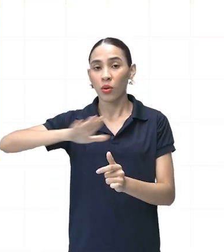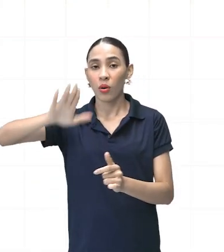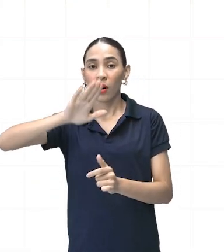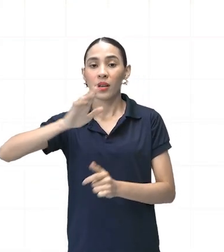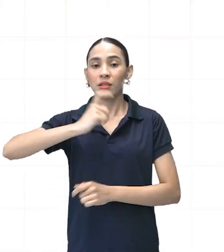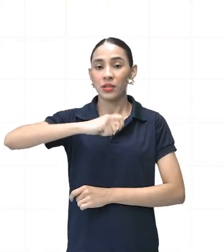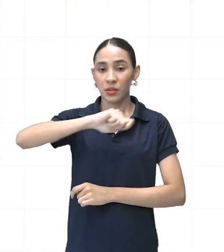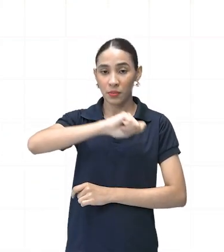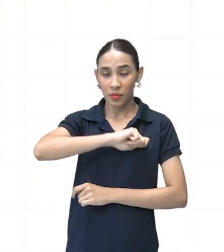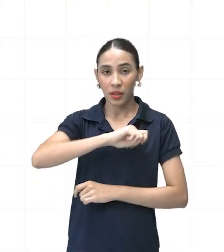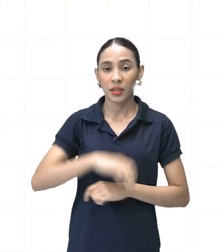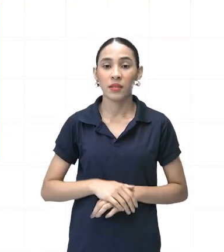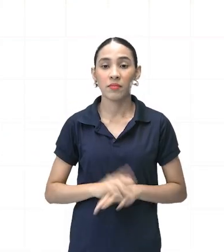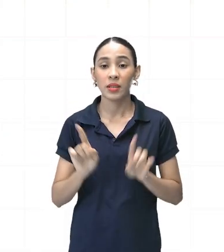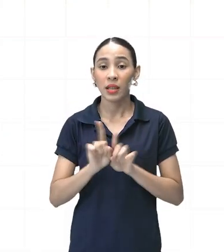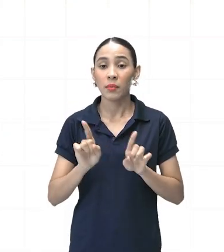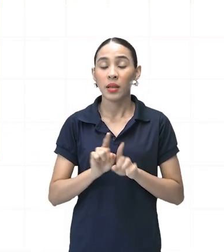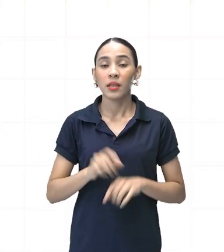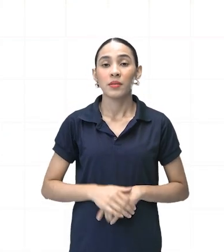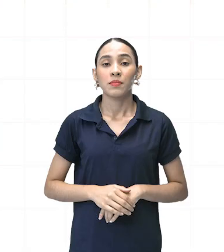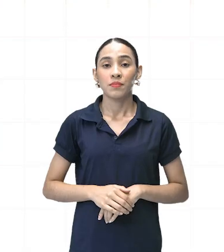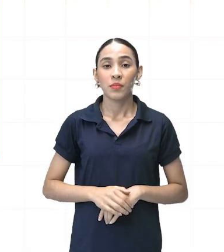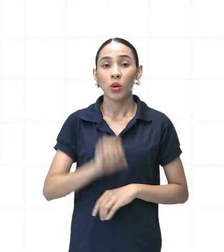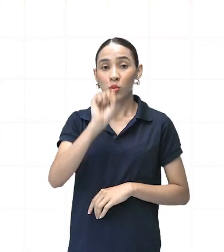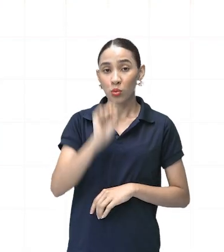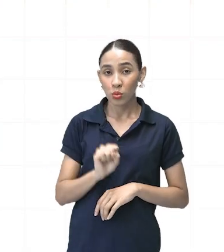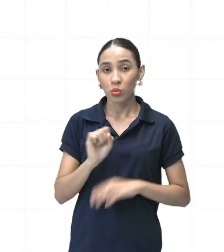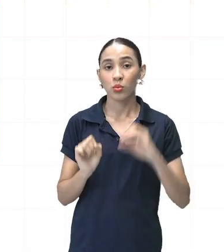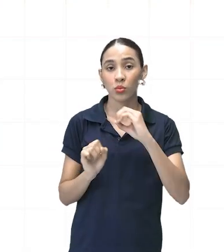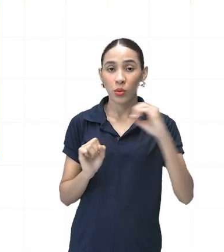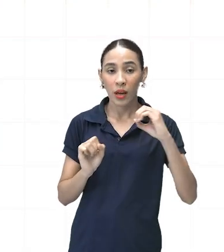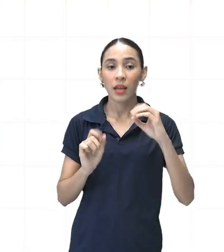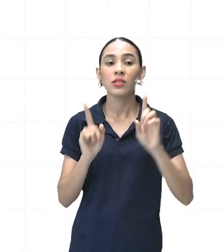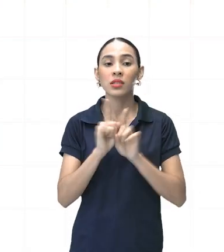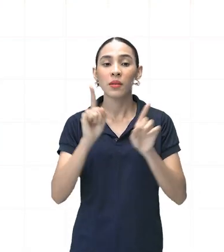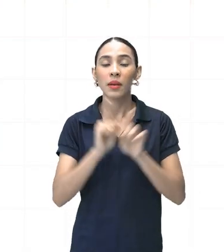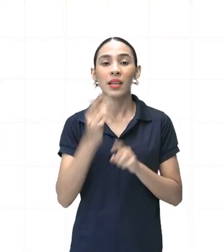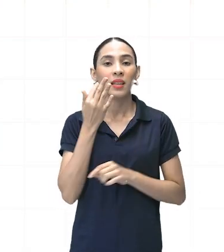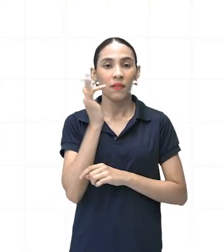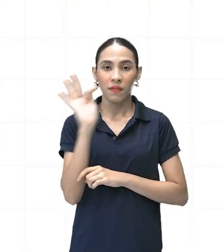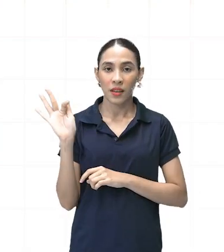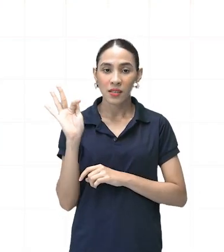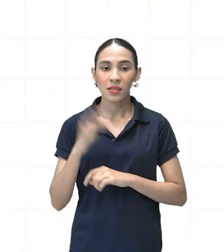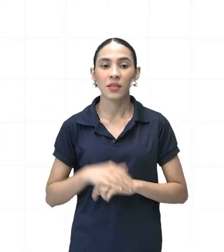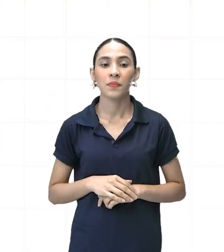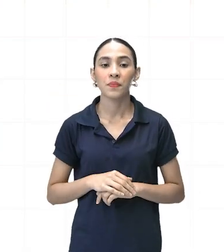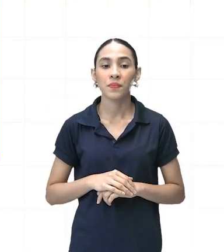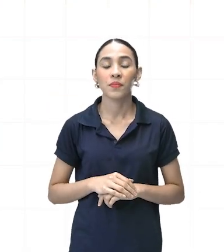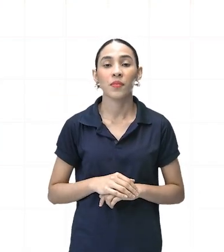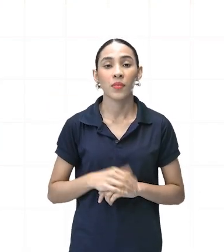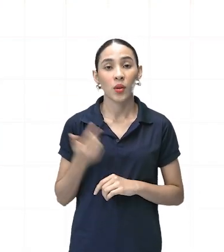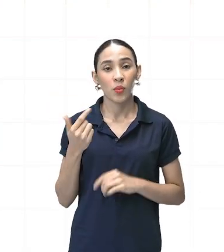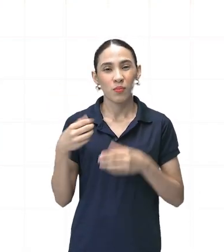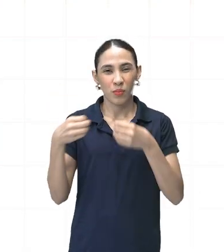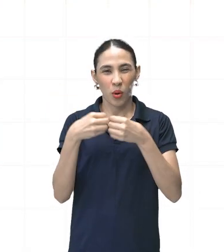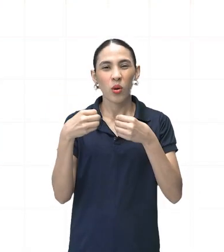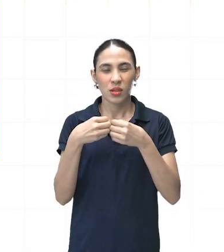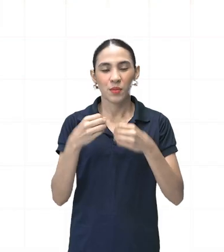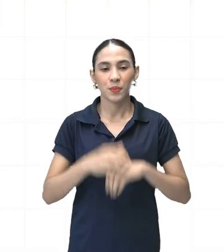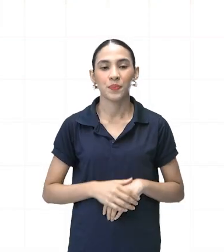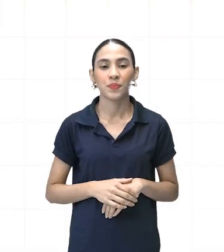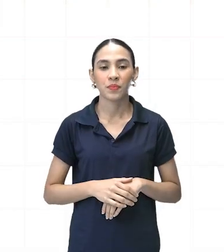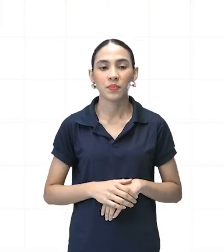da Espanha e uma parte no sudoeste da França, um próximo ao outro,